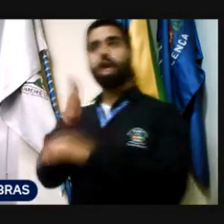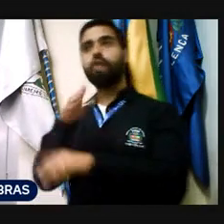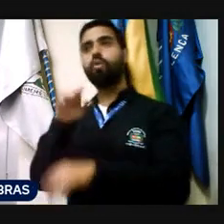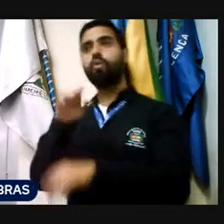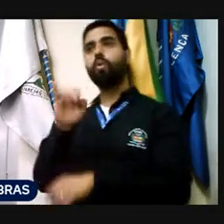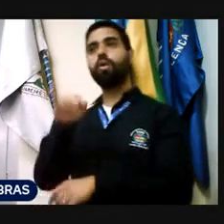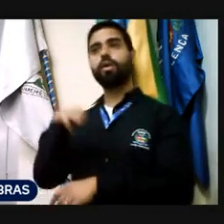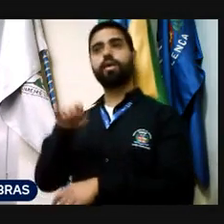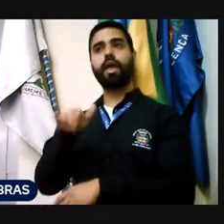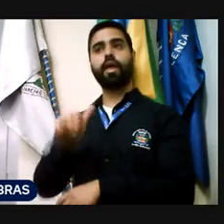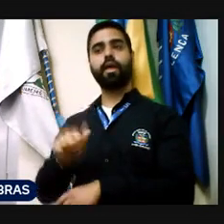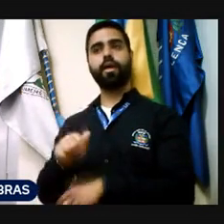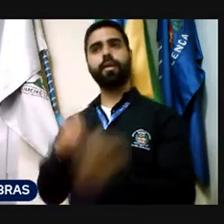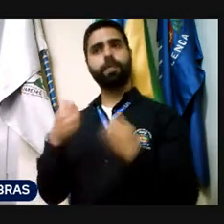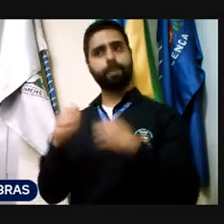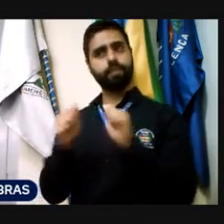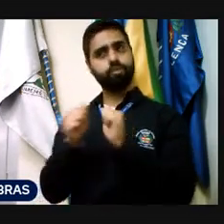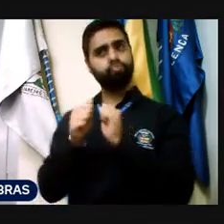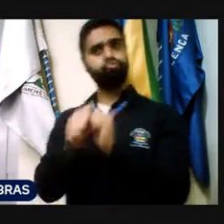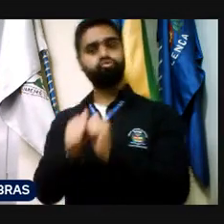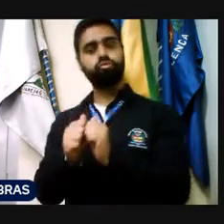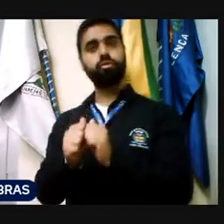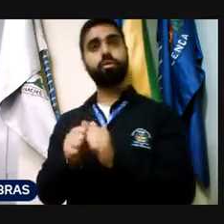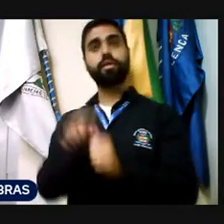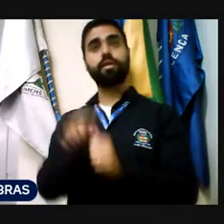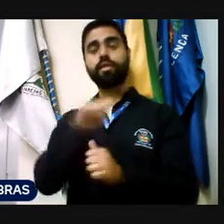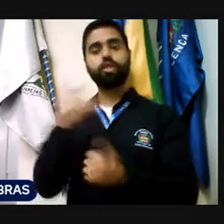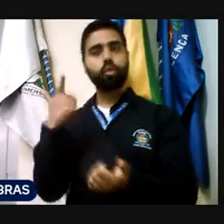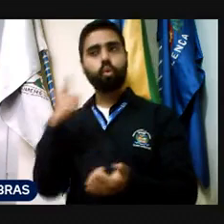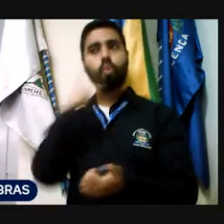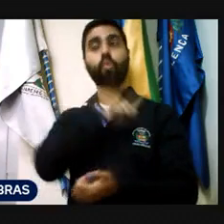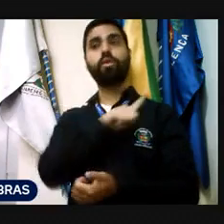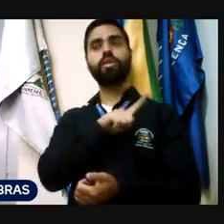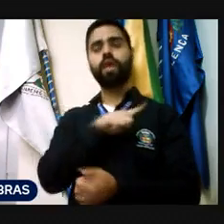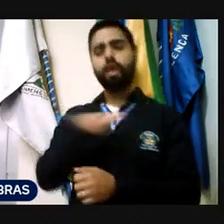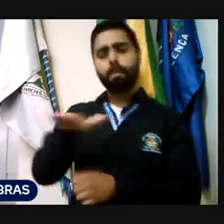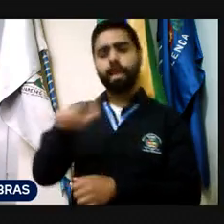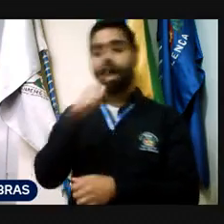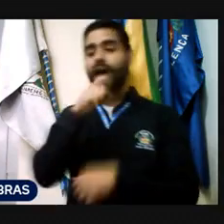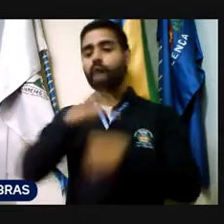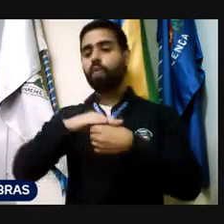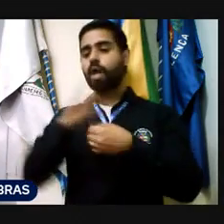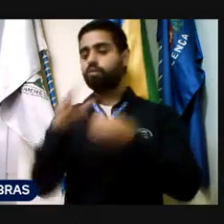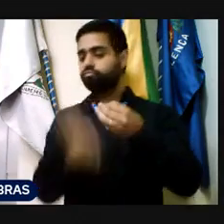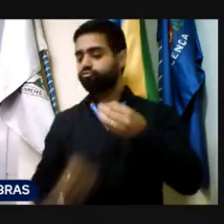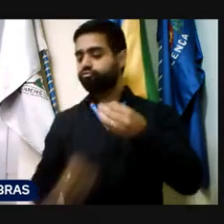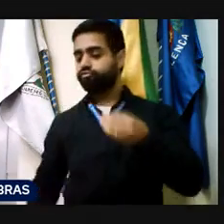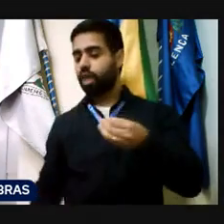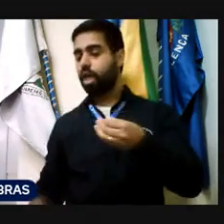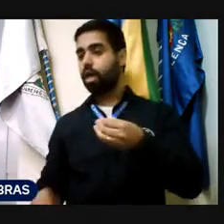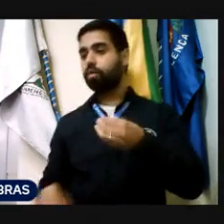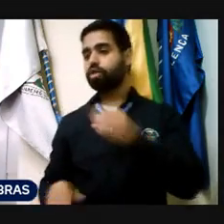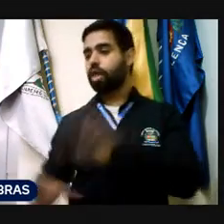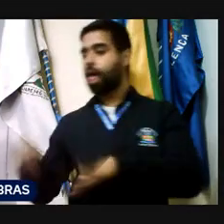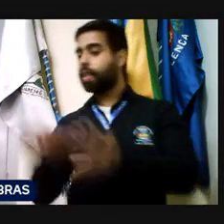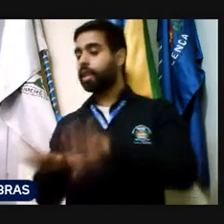preciso chegar para perto daquela estação. Se nós conseguimos colher o esgoto de Pentanha e